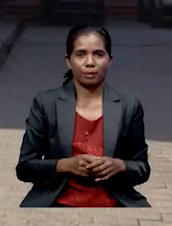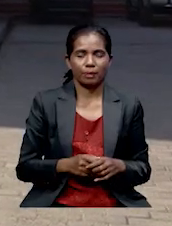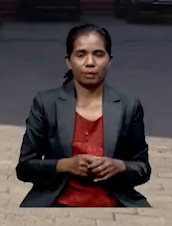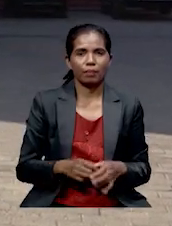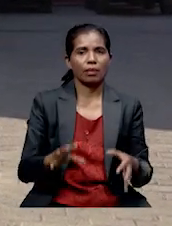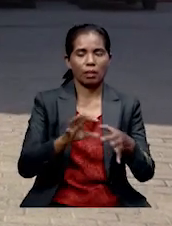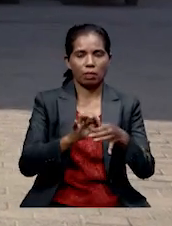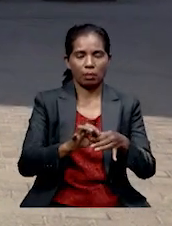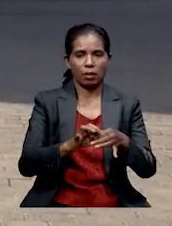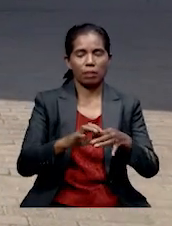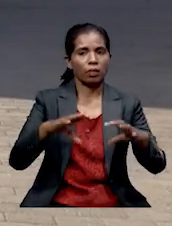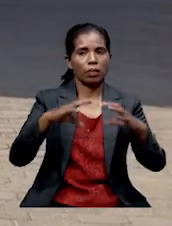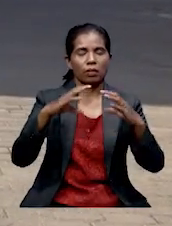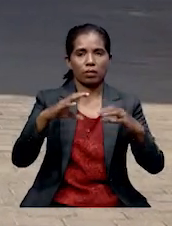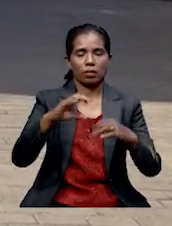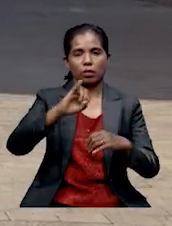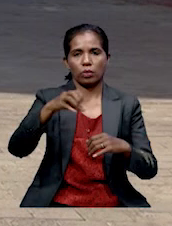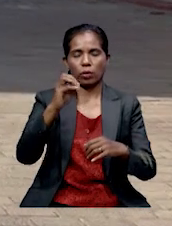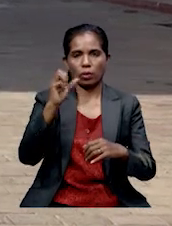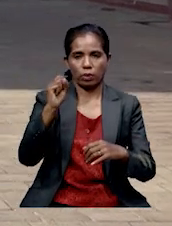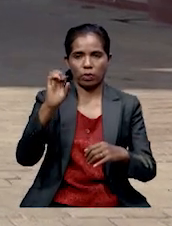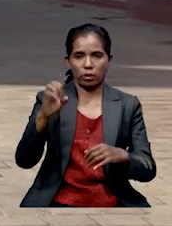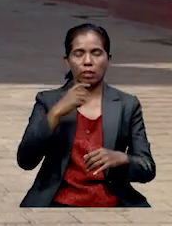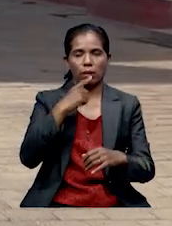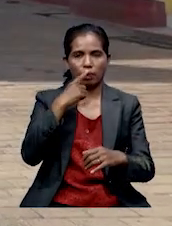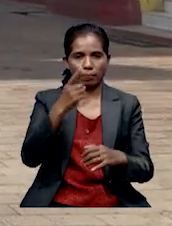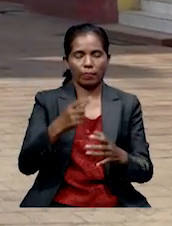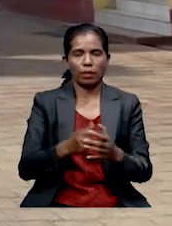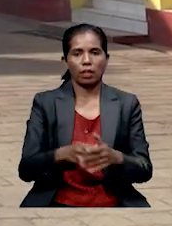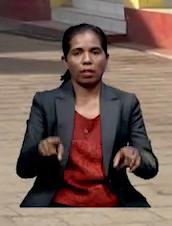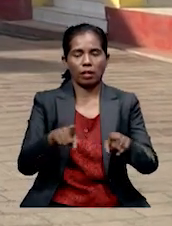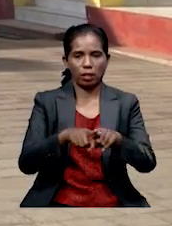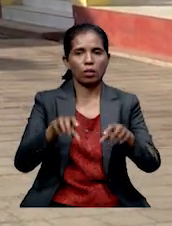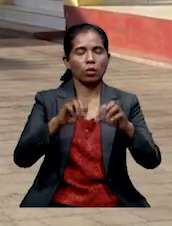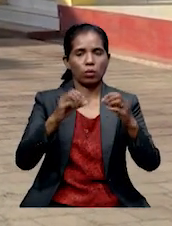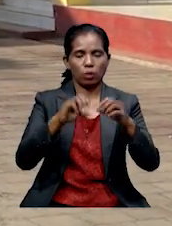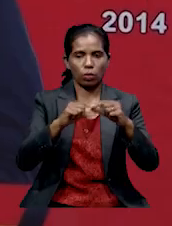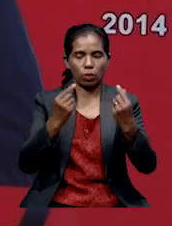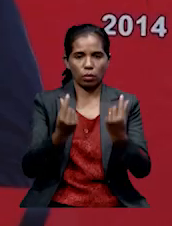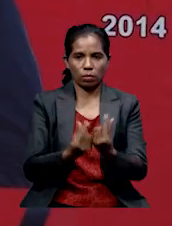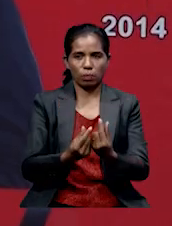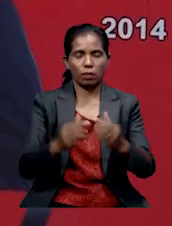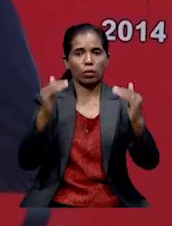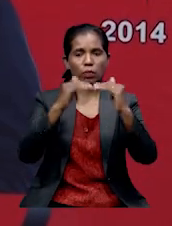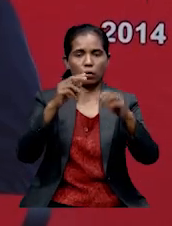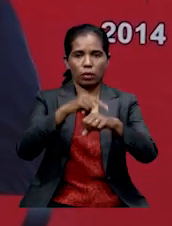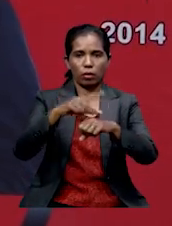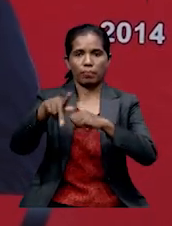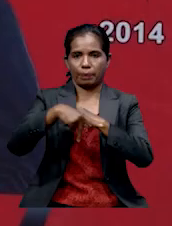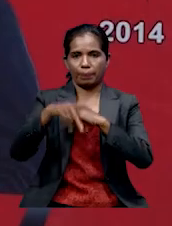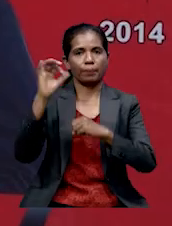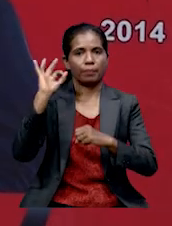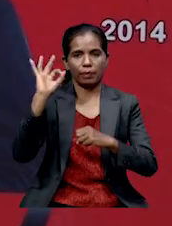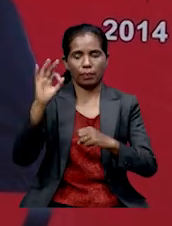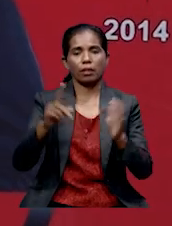Membro Comitê Central Fretilin, José Agostinho Siqueira Somocho, nebe nudar mas grupo alternativo ba Congresso Nacional Partido Fretilin,